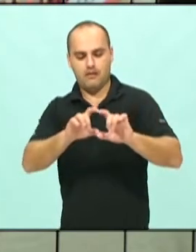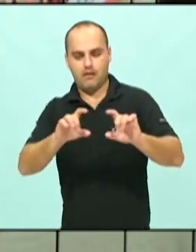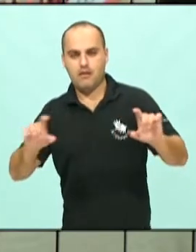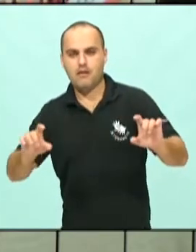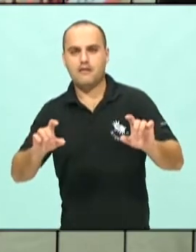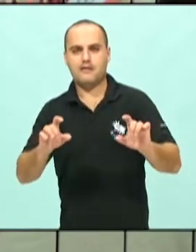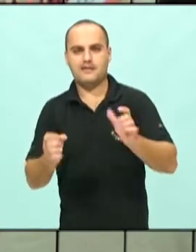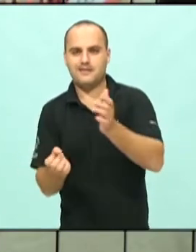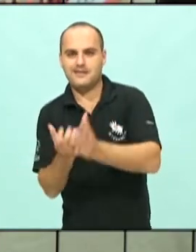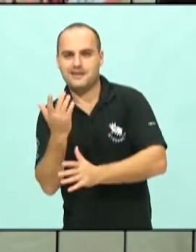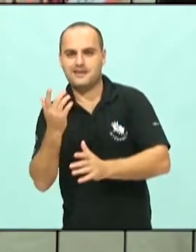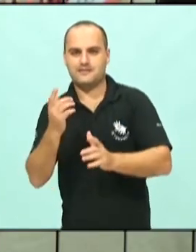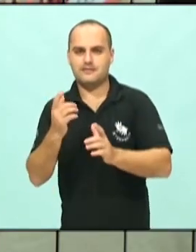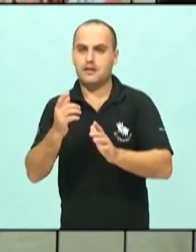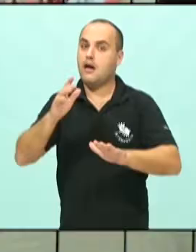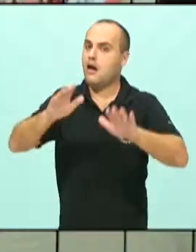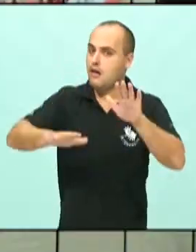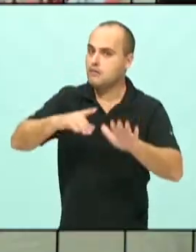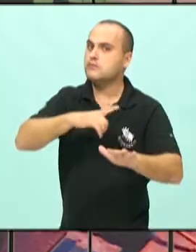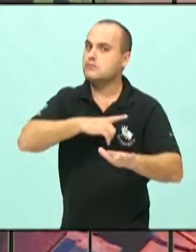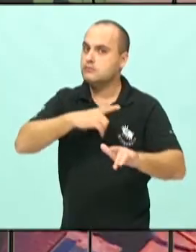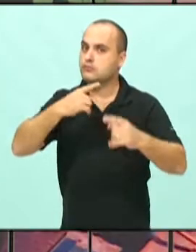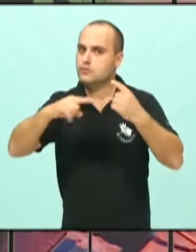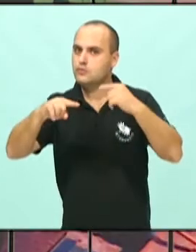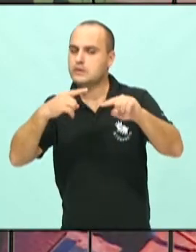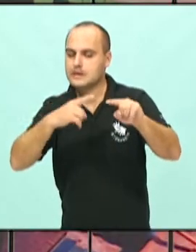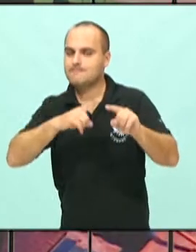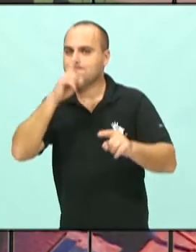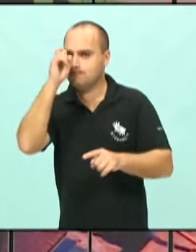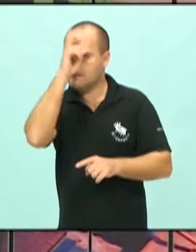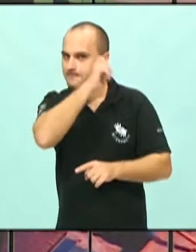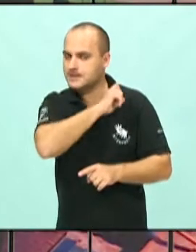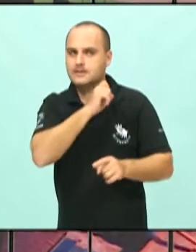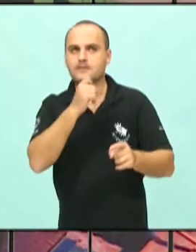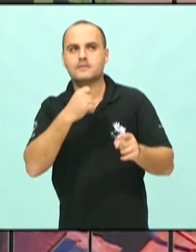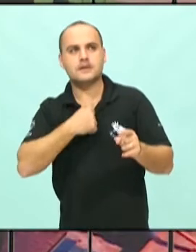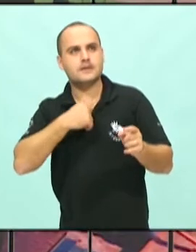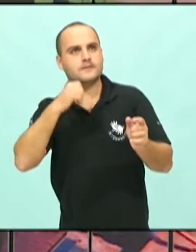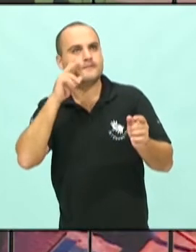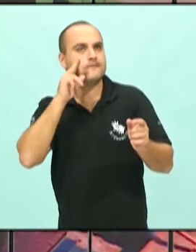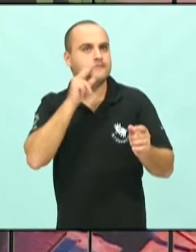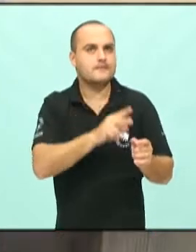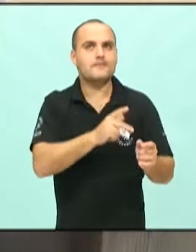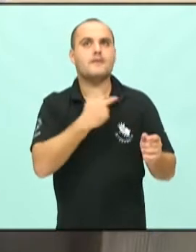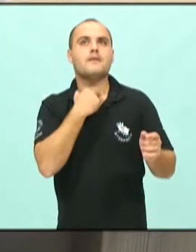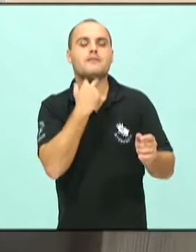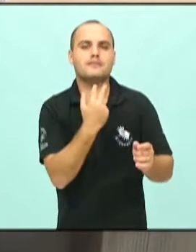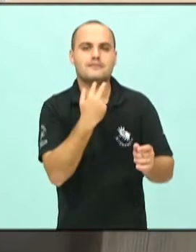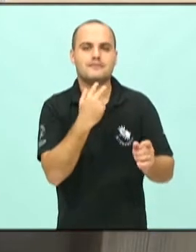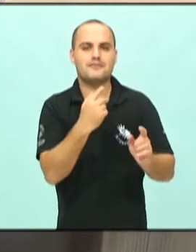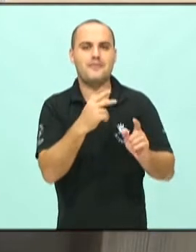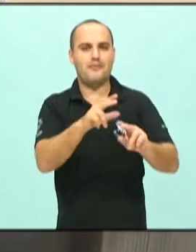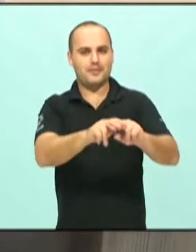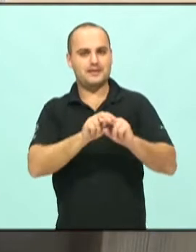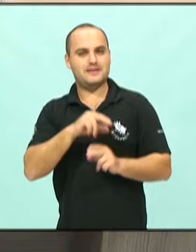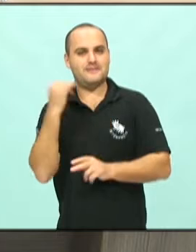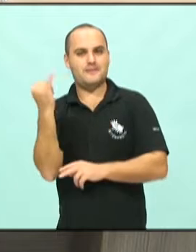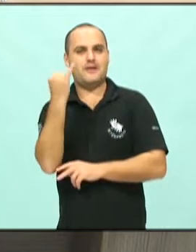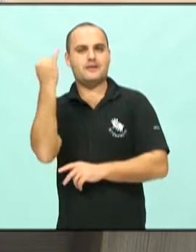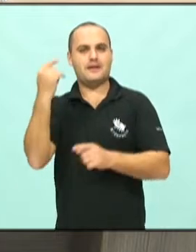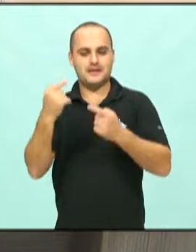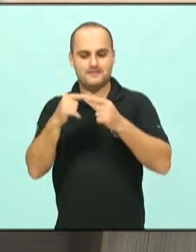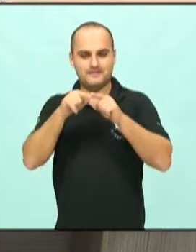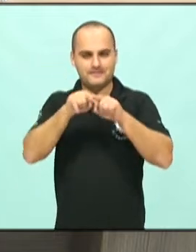em algumas músicas eu tive dificuldade de encontrar o caminho e tal. Então, nesse momento, entra as parcerias, né? Então, eu